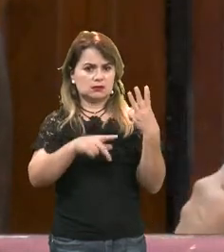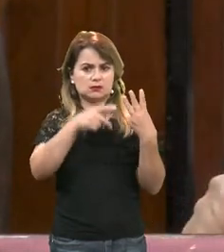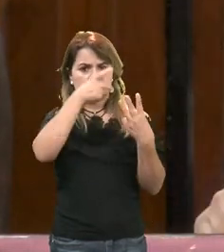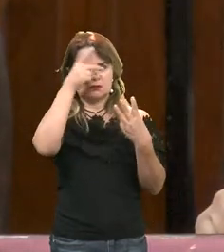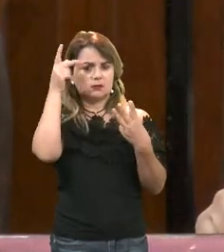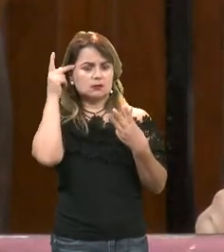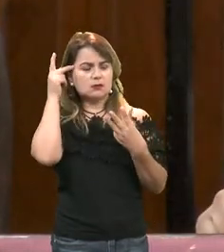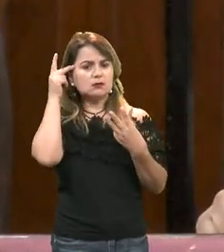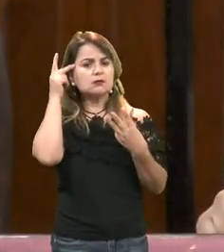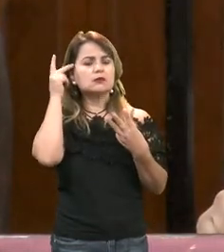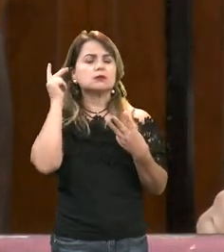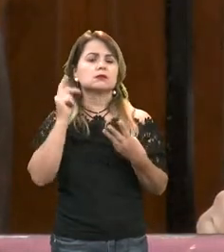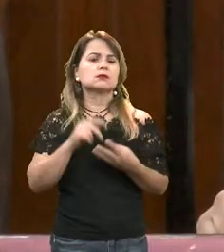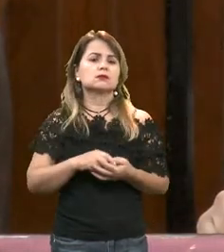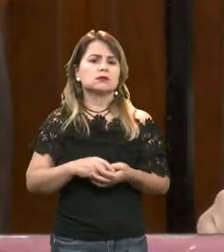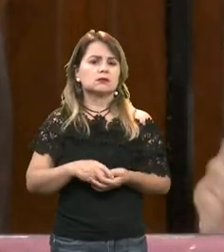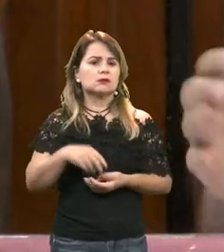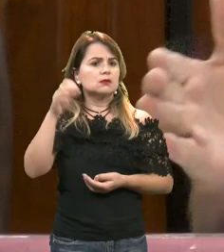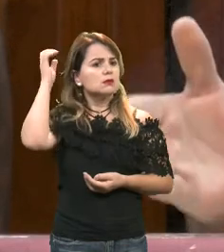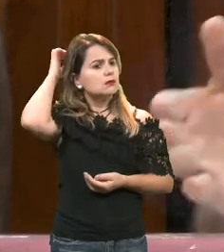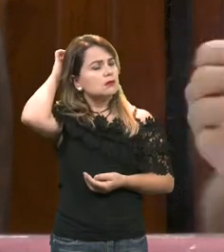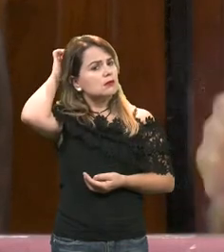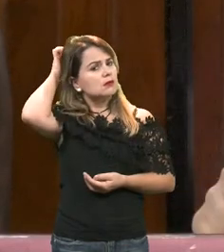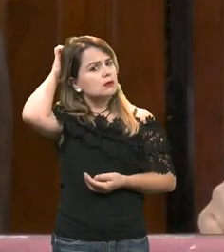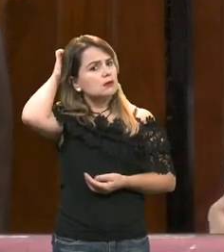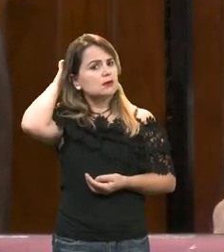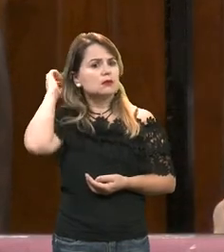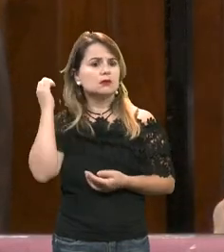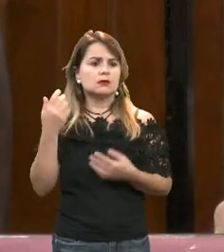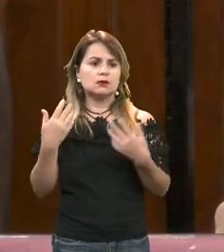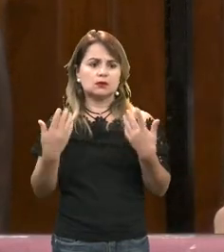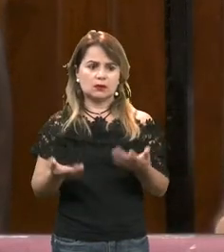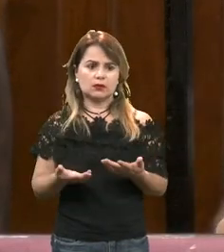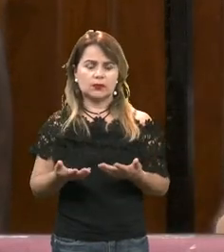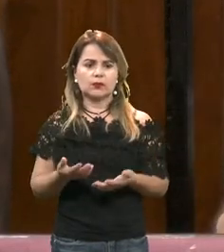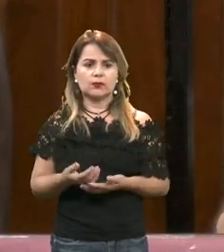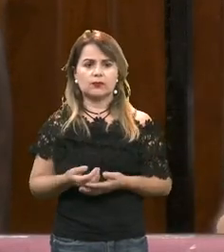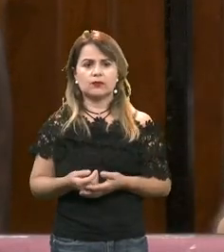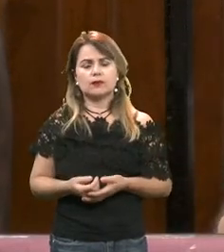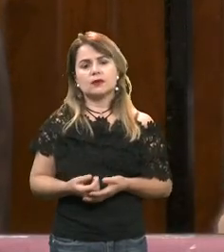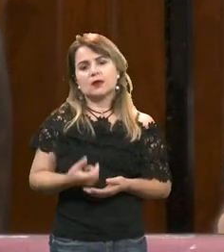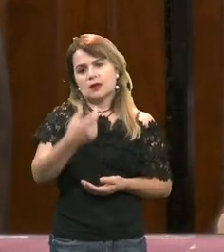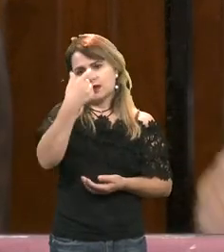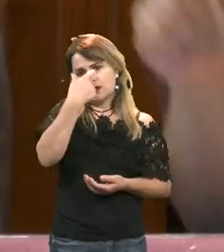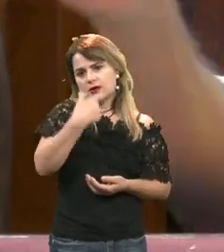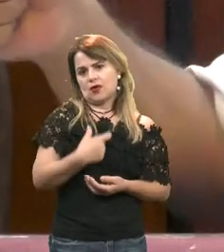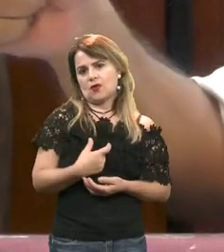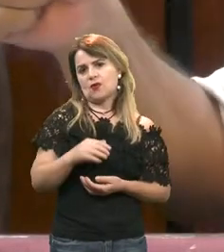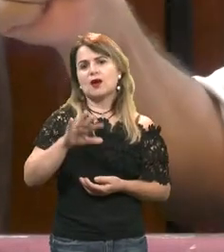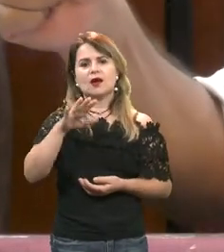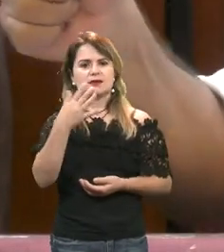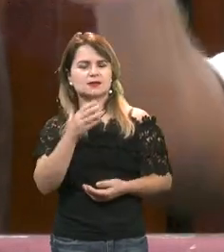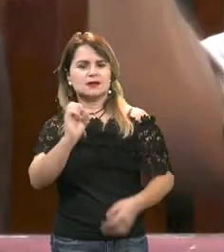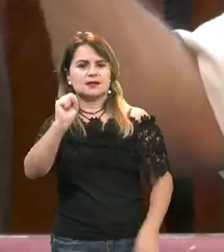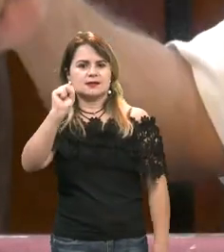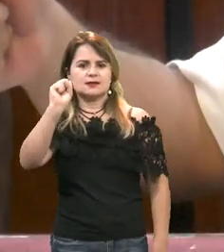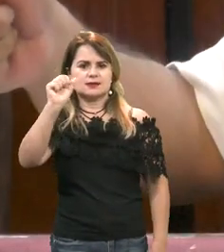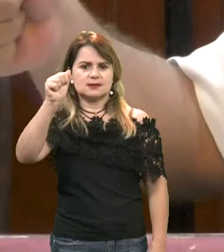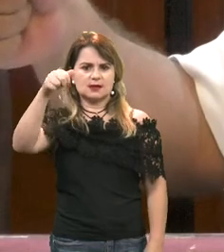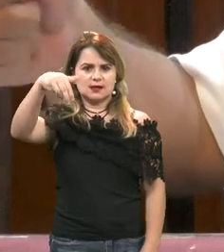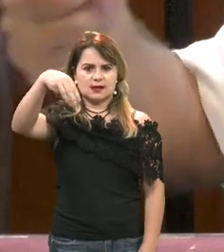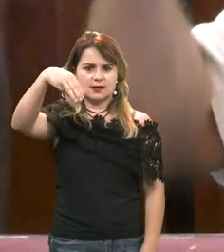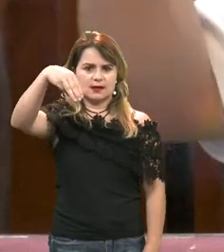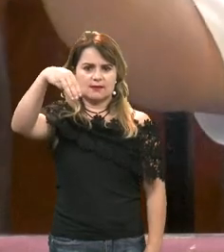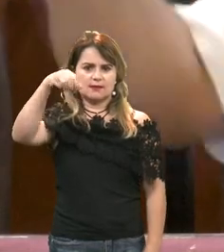para o outro lado. Em algum momento, muito pouquinho, eu sou o samaritano, que olho, tenho